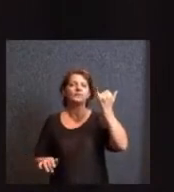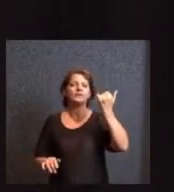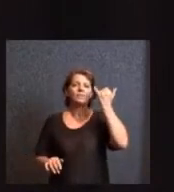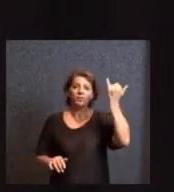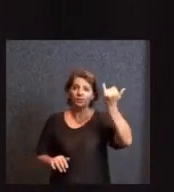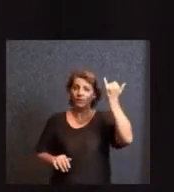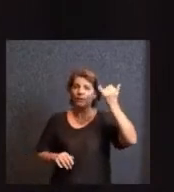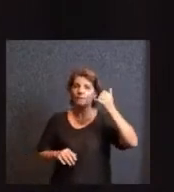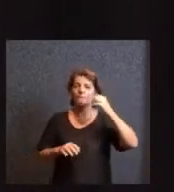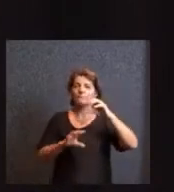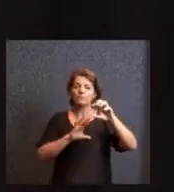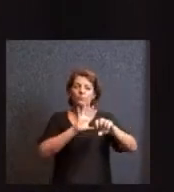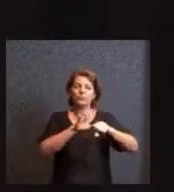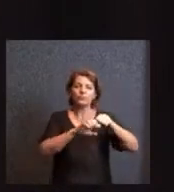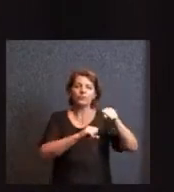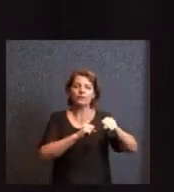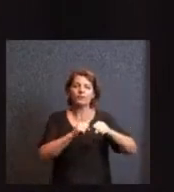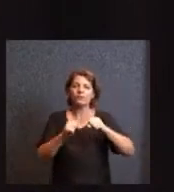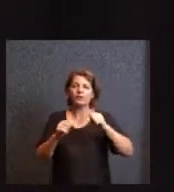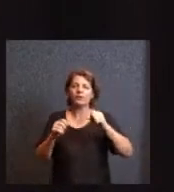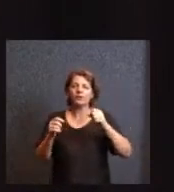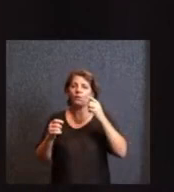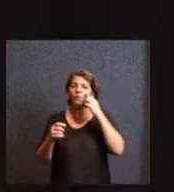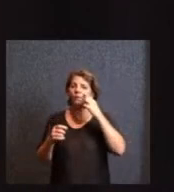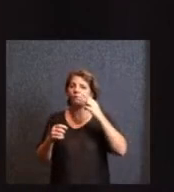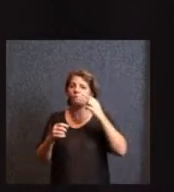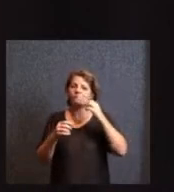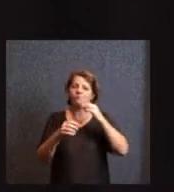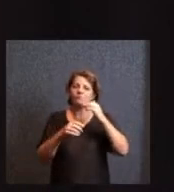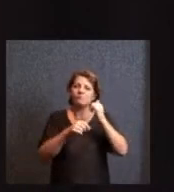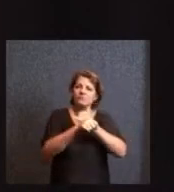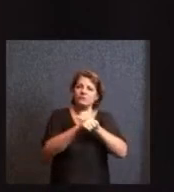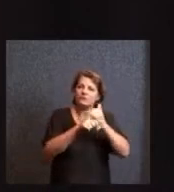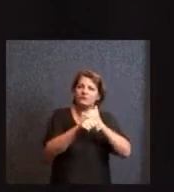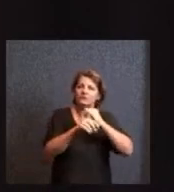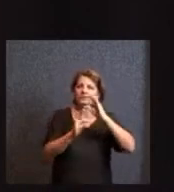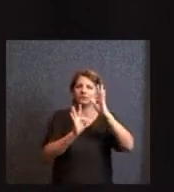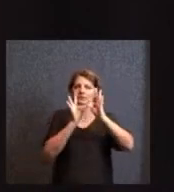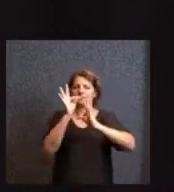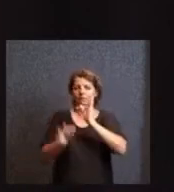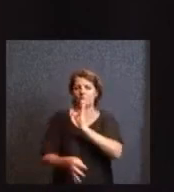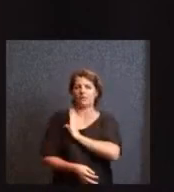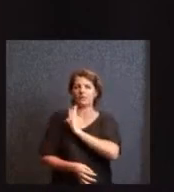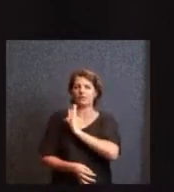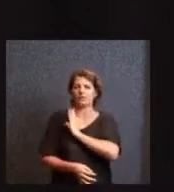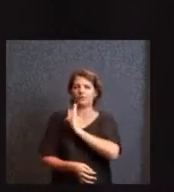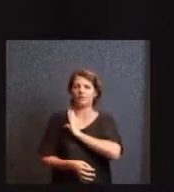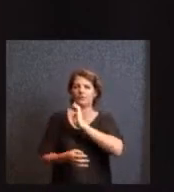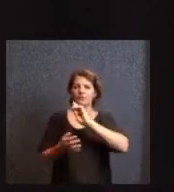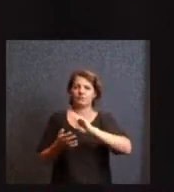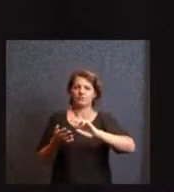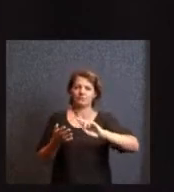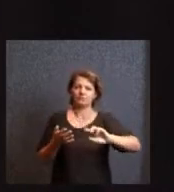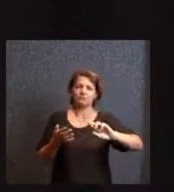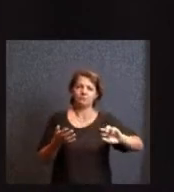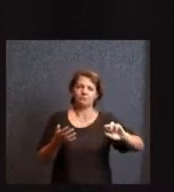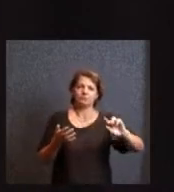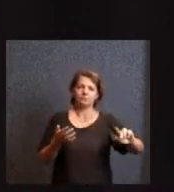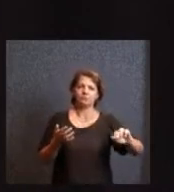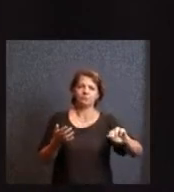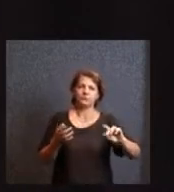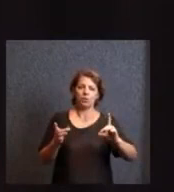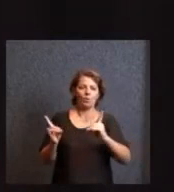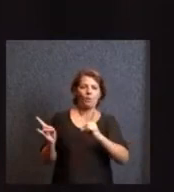também buscando viabilizar outros meios de mediação tecnológica, como também a aquisição de laboratório de